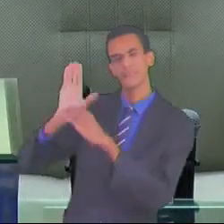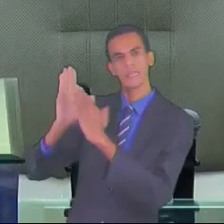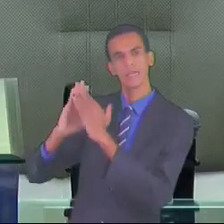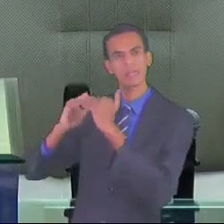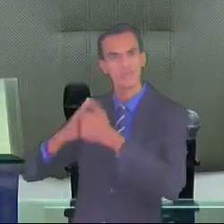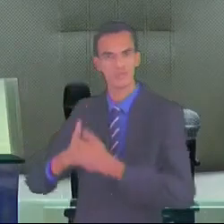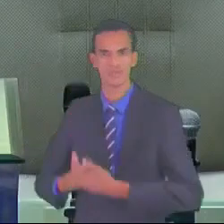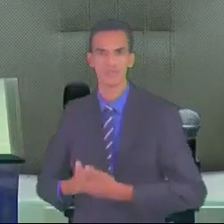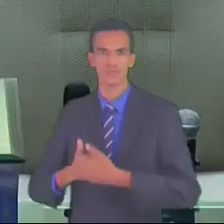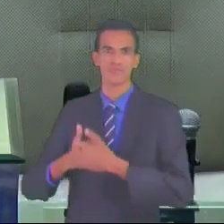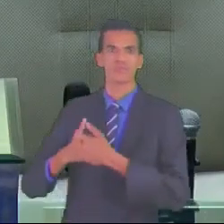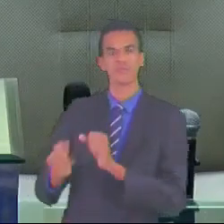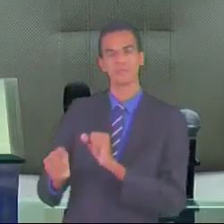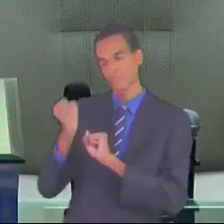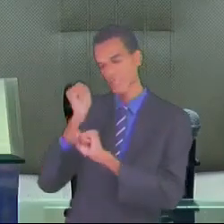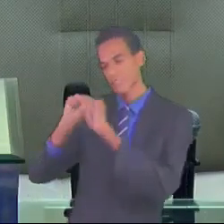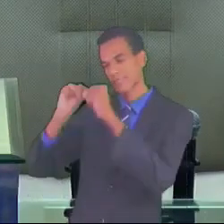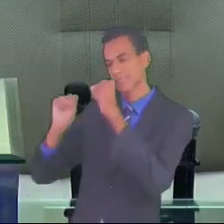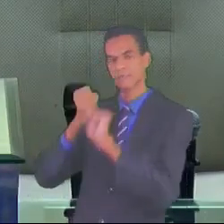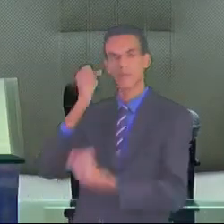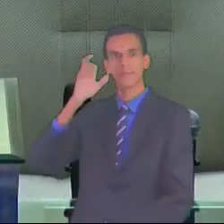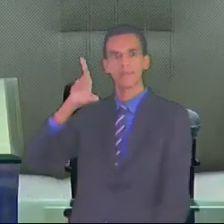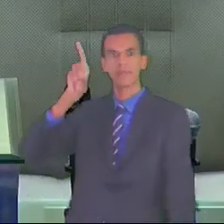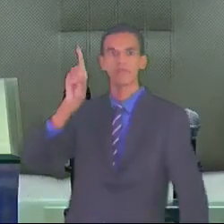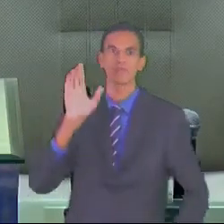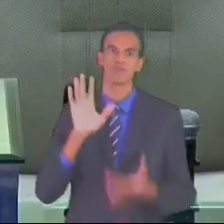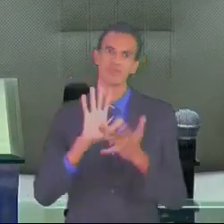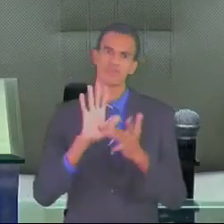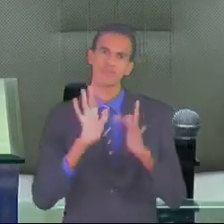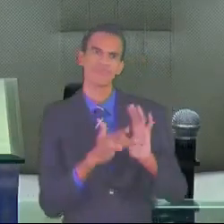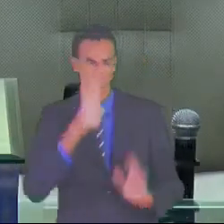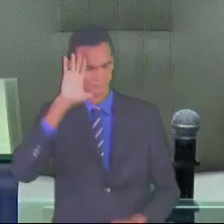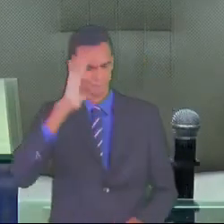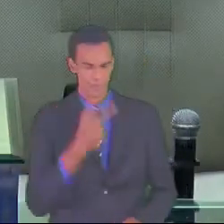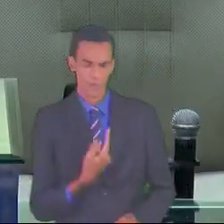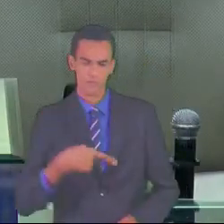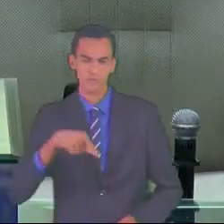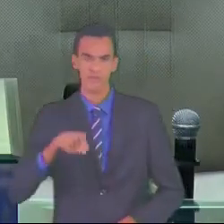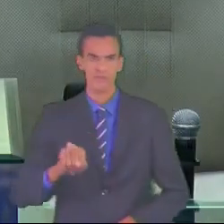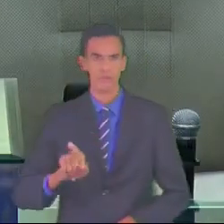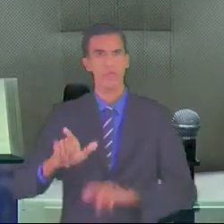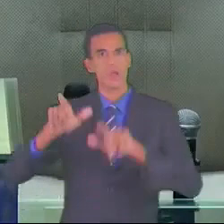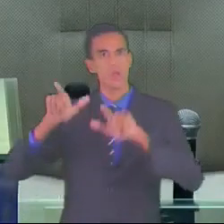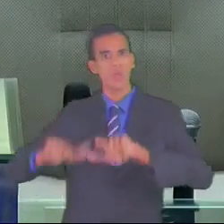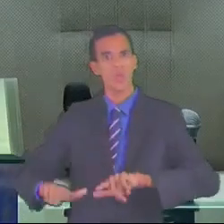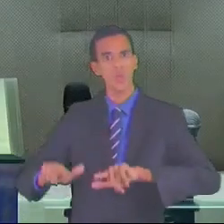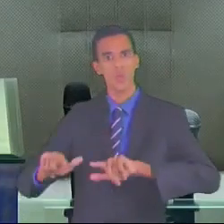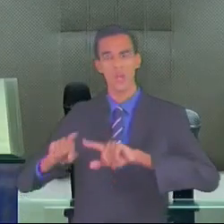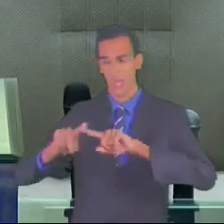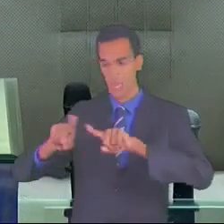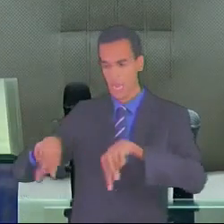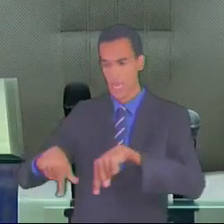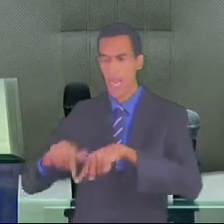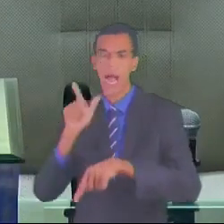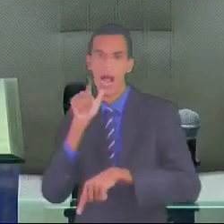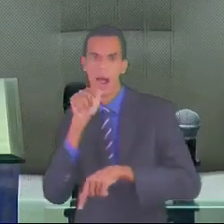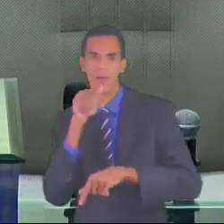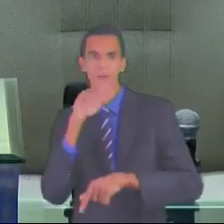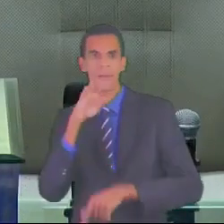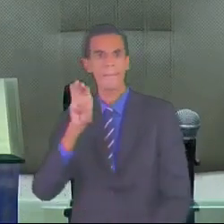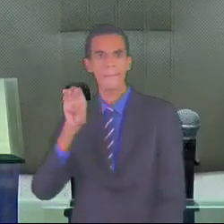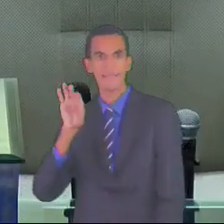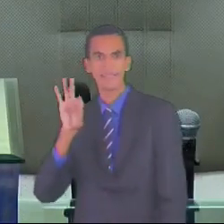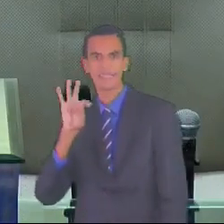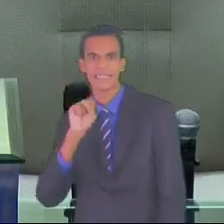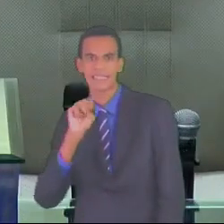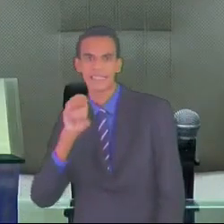louvores, salmodiando a Deus, Jesus resolve ir para o tanque de Betesda, porque no tanque de Betesda tem